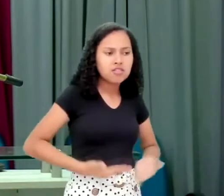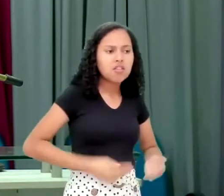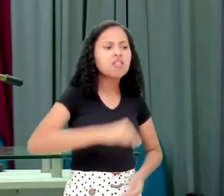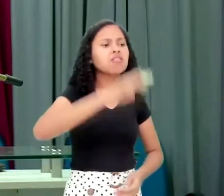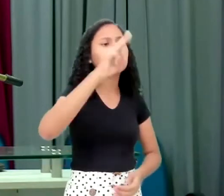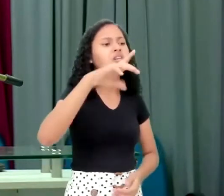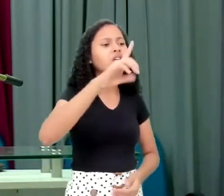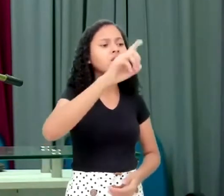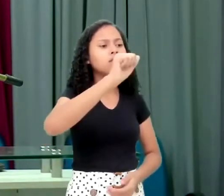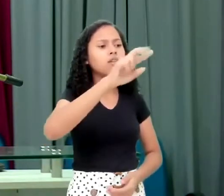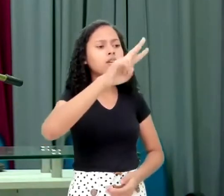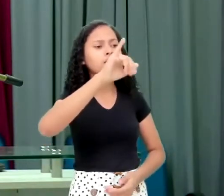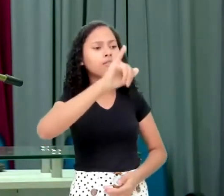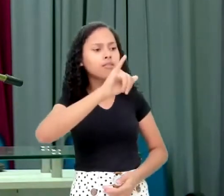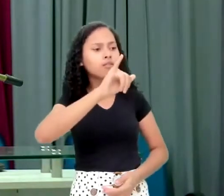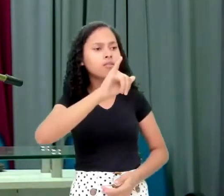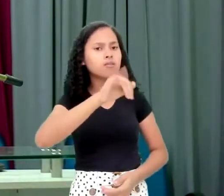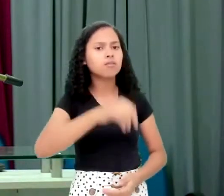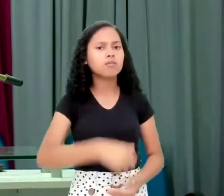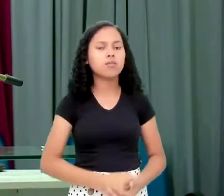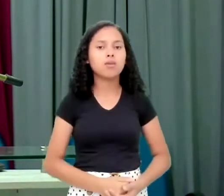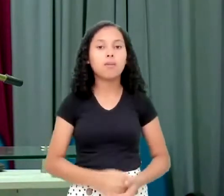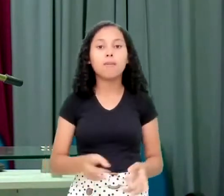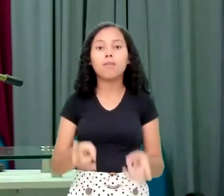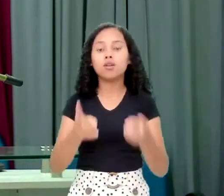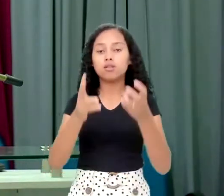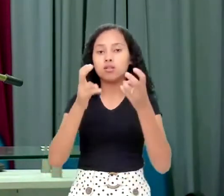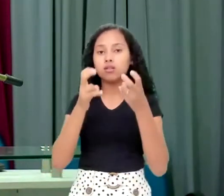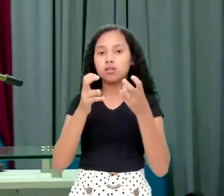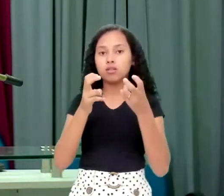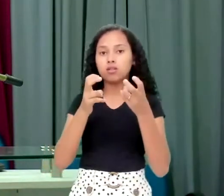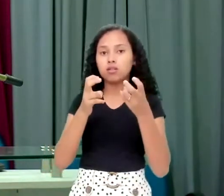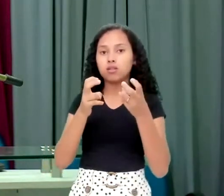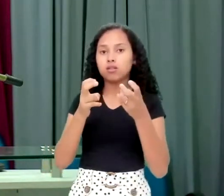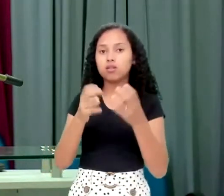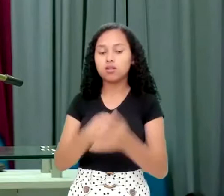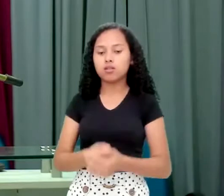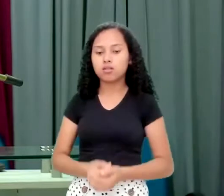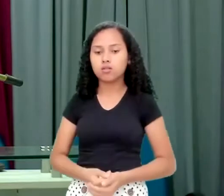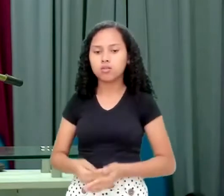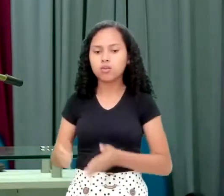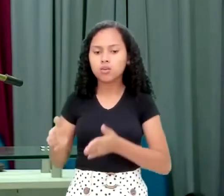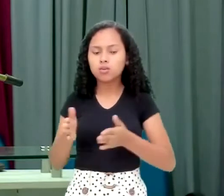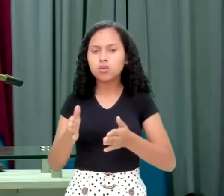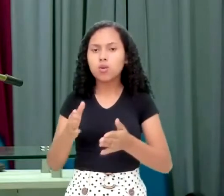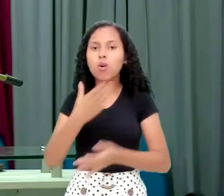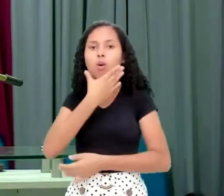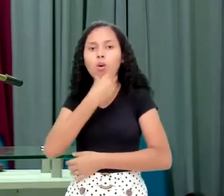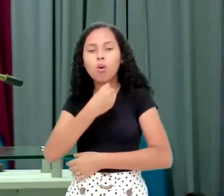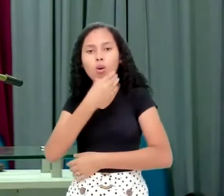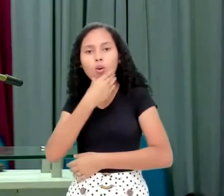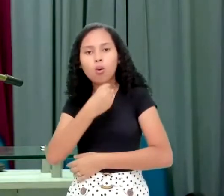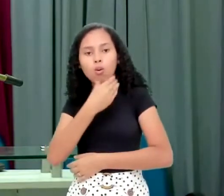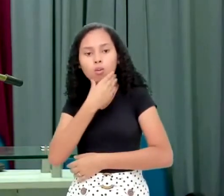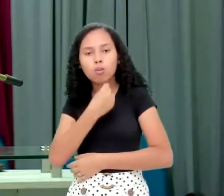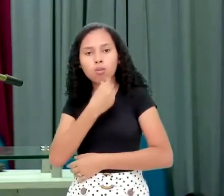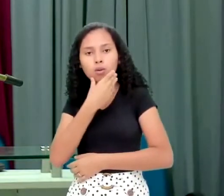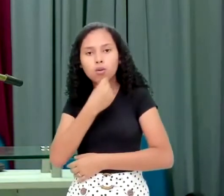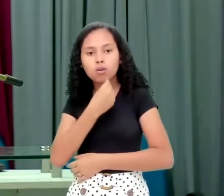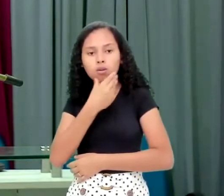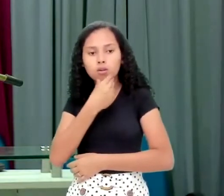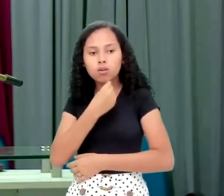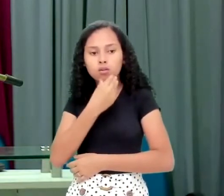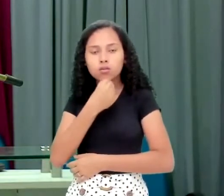filho de Jessé? Olha, irmãos, aqui a Bíblia diz que no Carmelo havia um homem no Monte Carmelo, havia um homem de